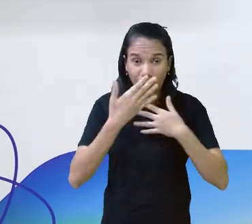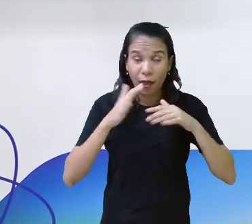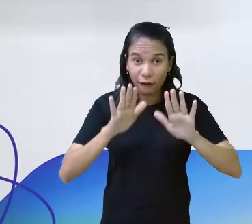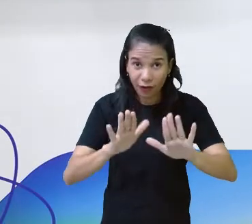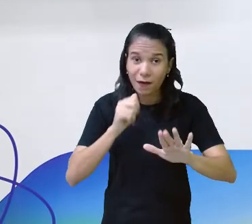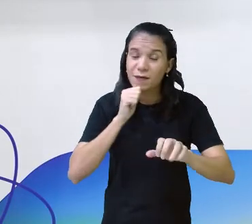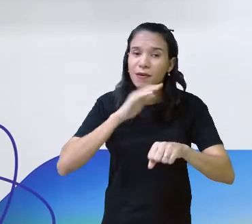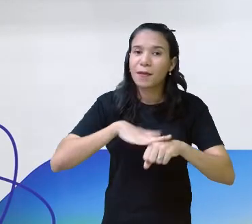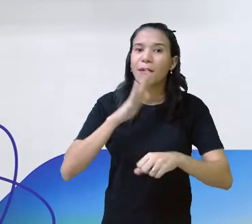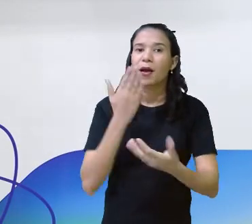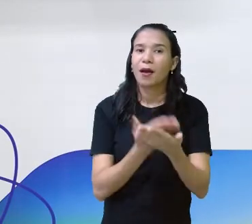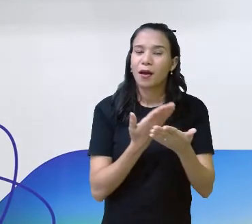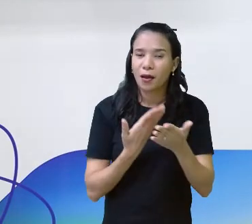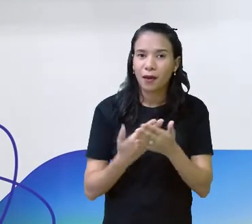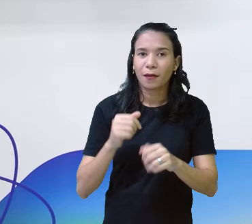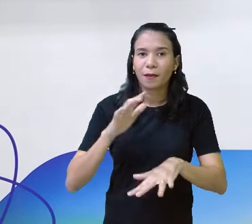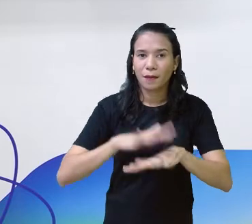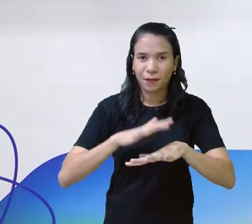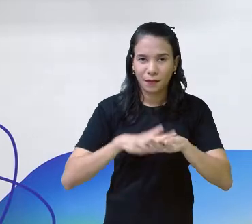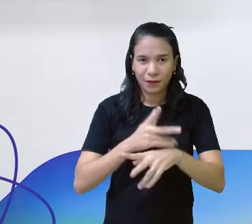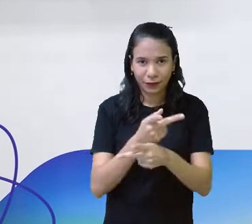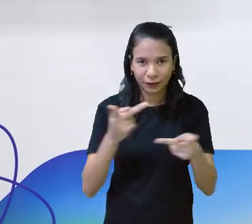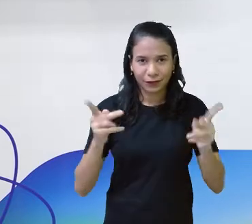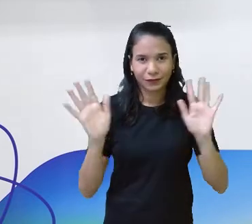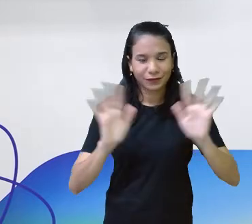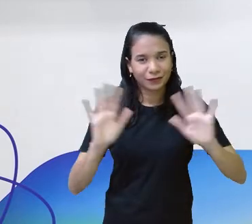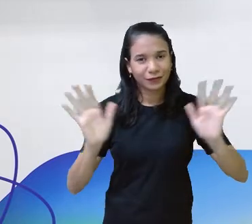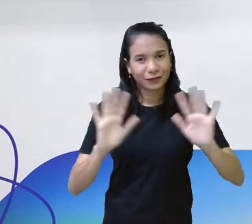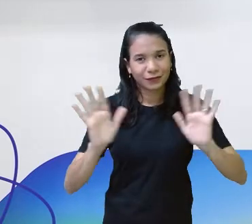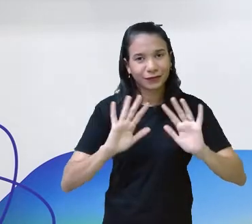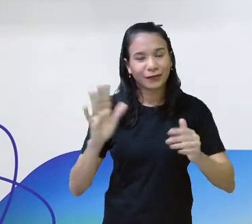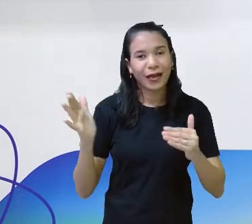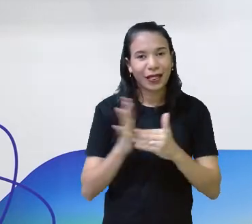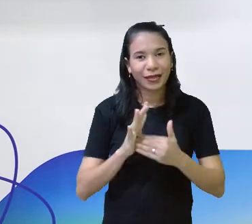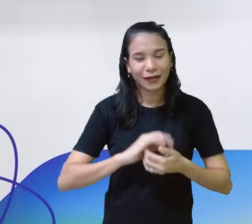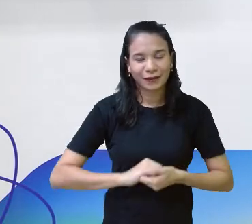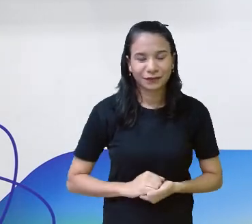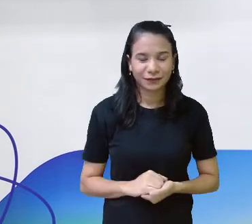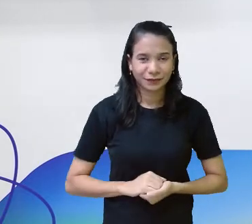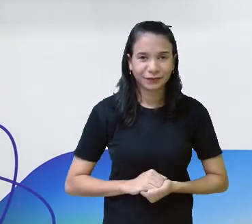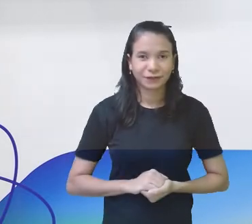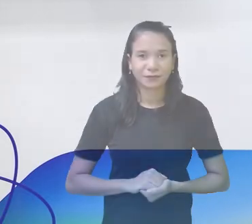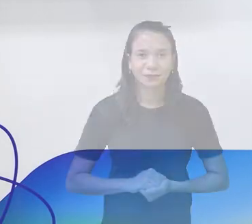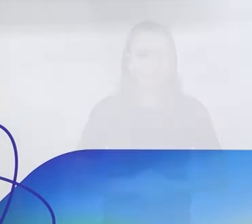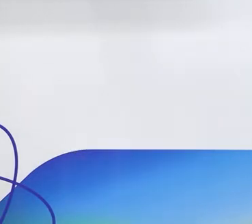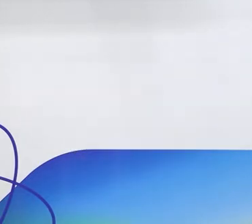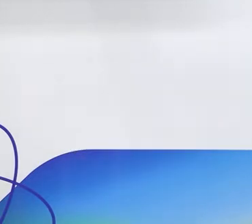daí que a professora Kedma está chegando com uma aula incrível para vocês, tá certo? Tchau, tchau e até a próxima.